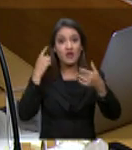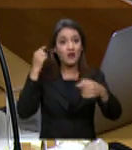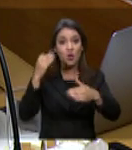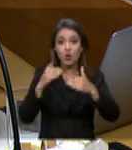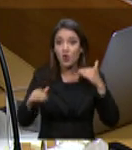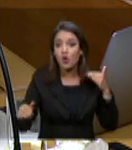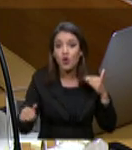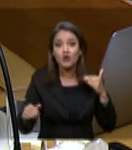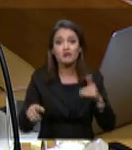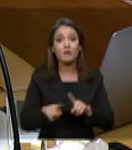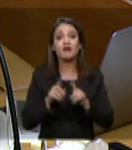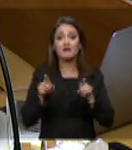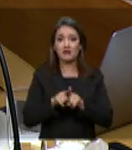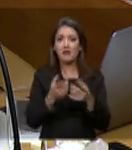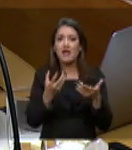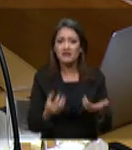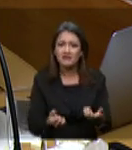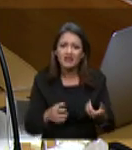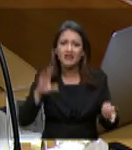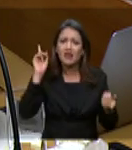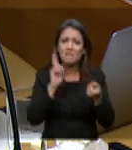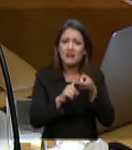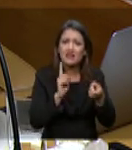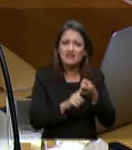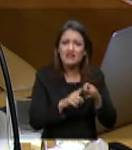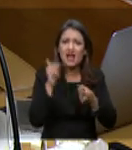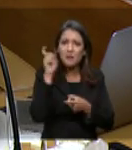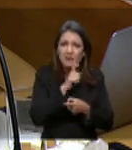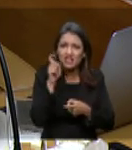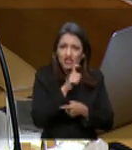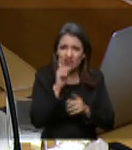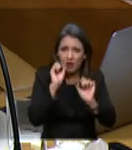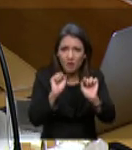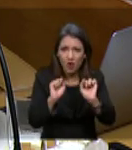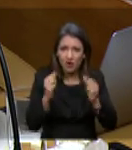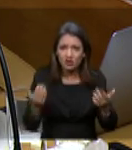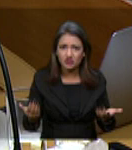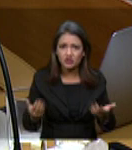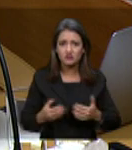também consideram que a legítima ameaçar e inventar mentiras